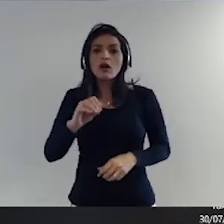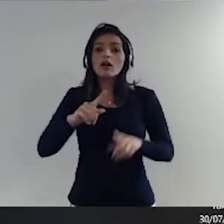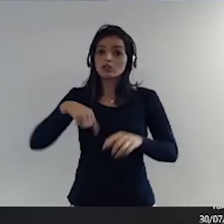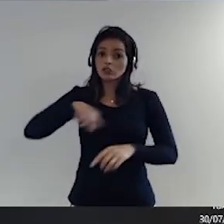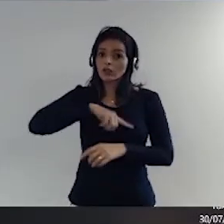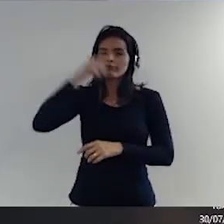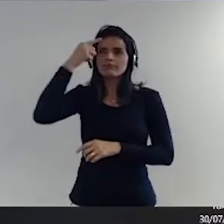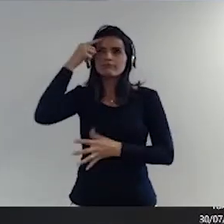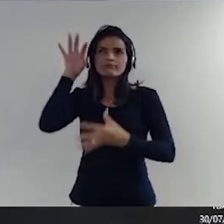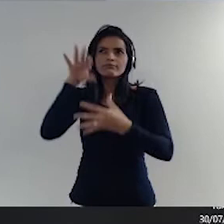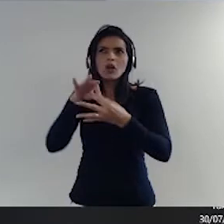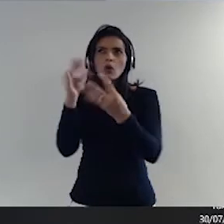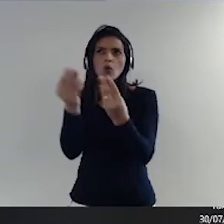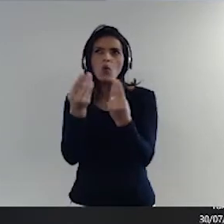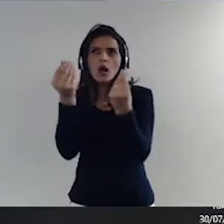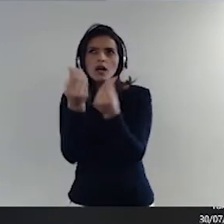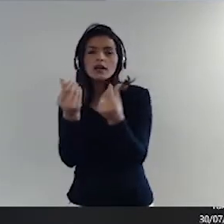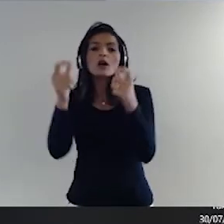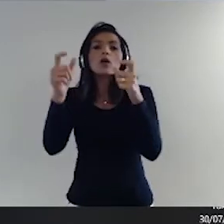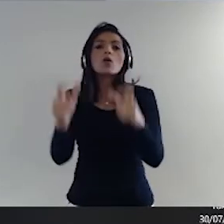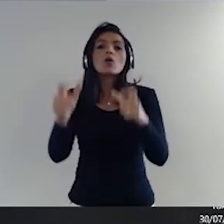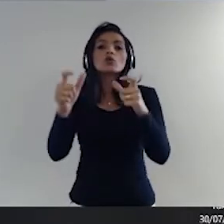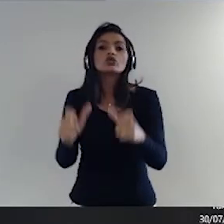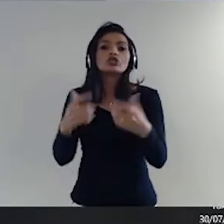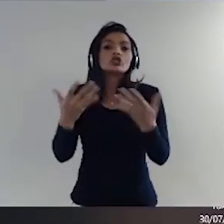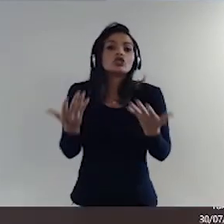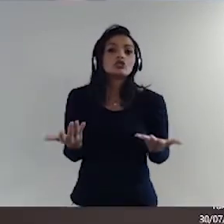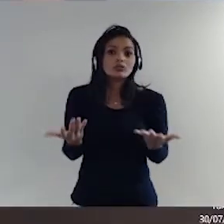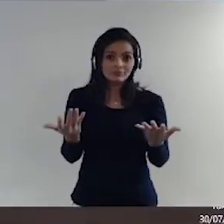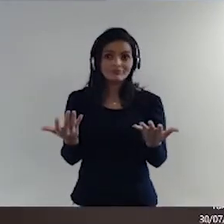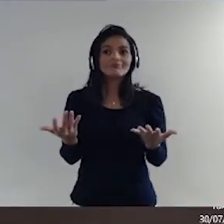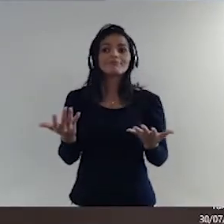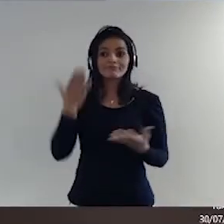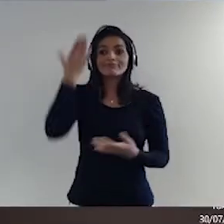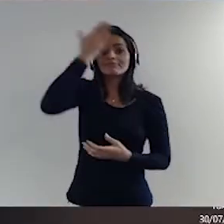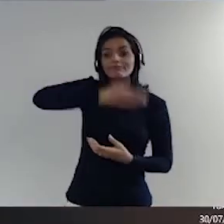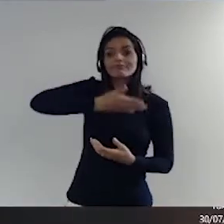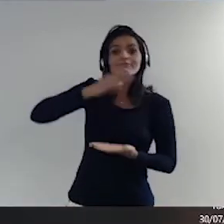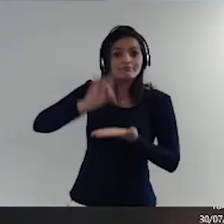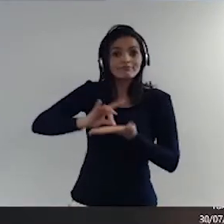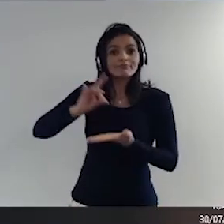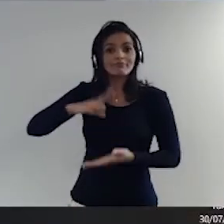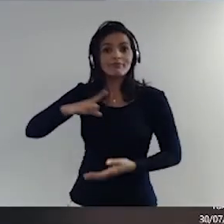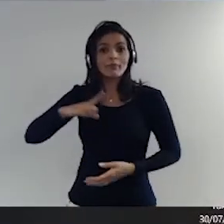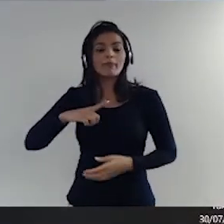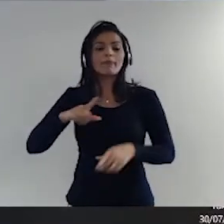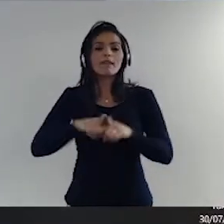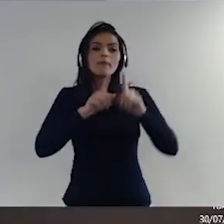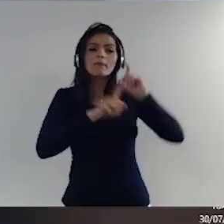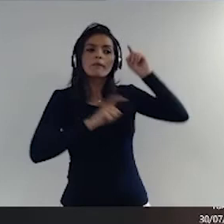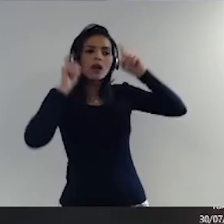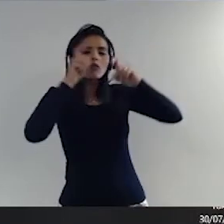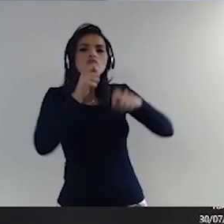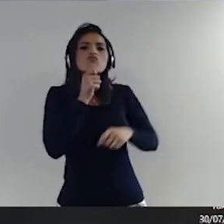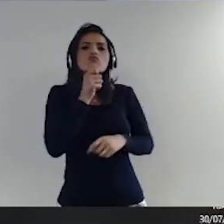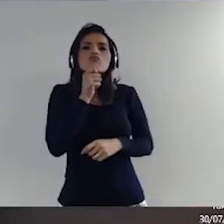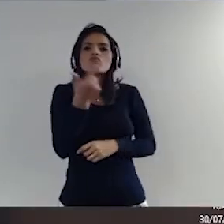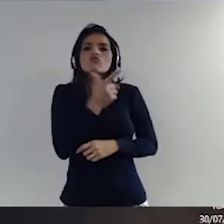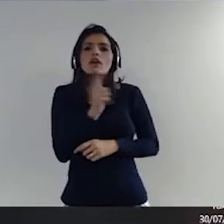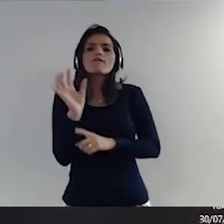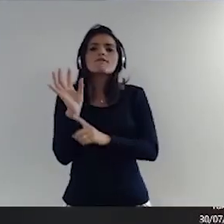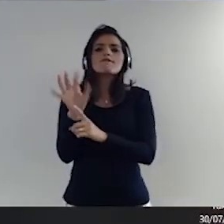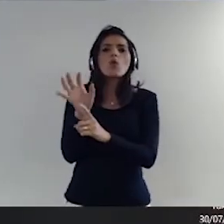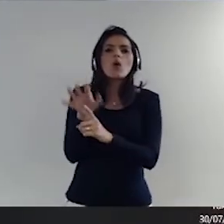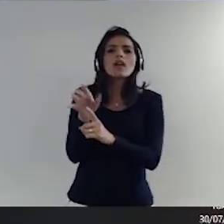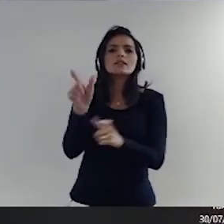prova, a localidade onde ela é produzida, a preocupação da ausência de influência